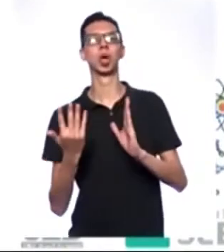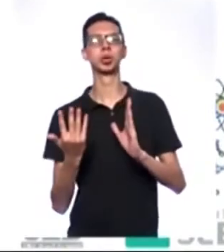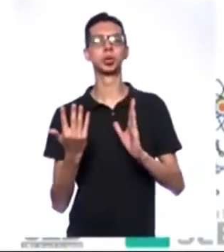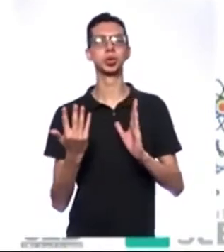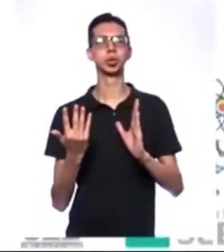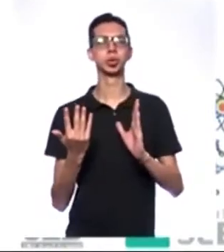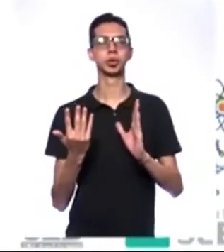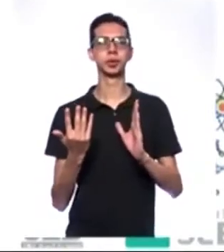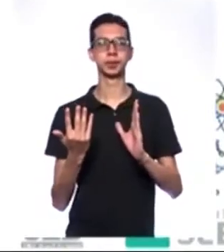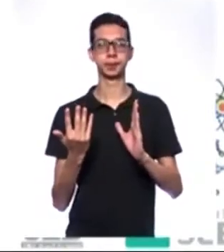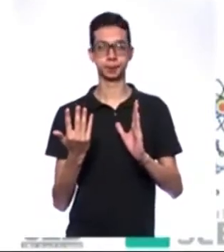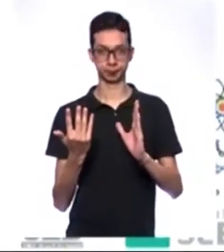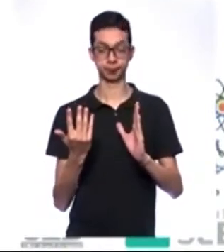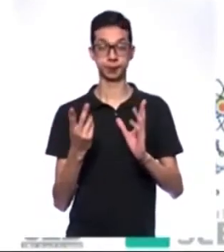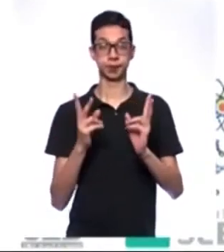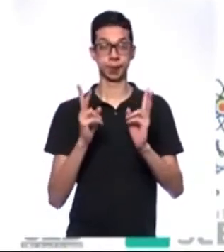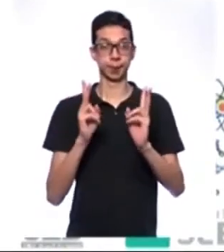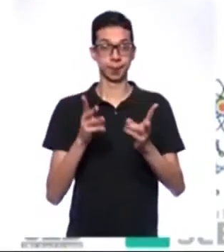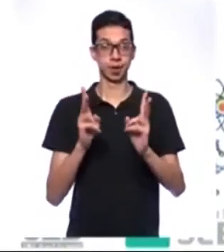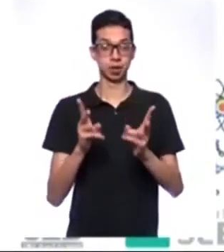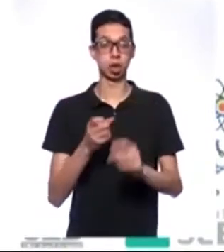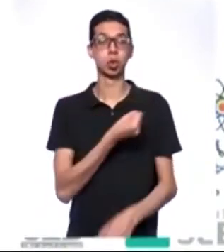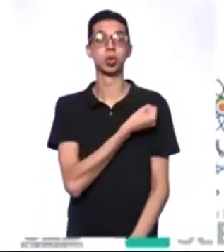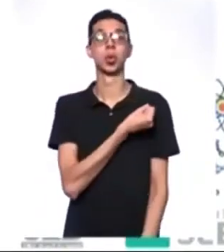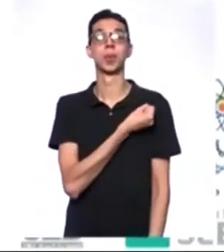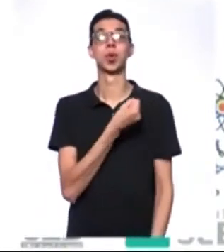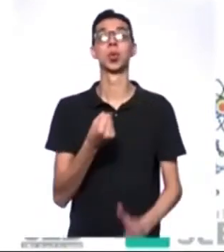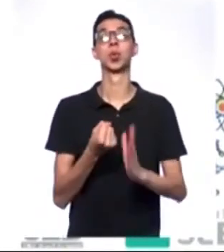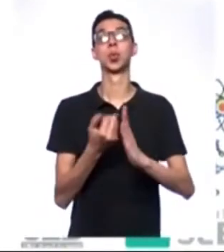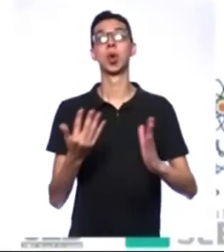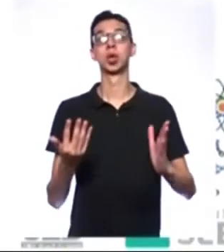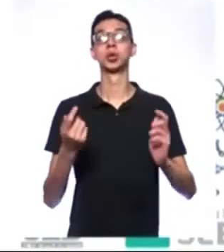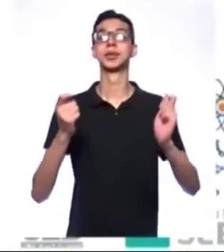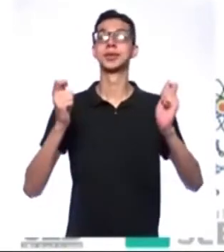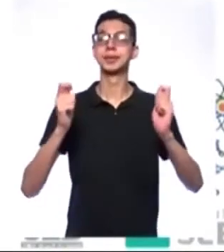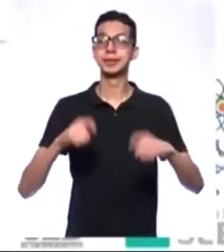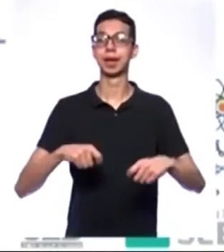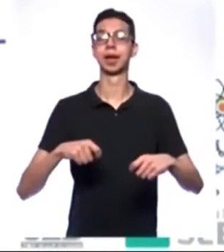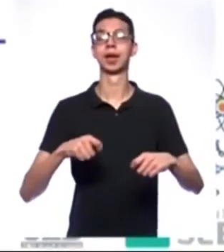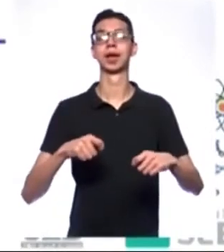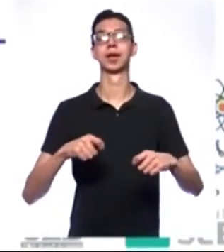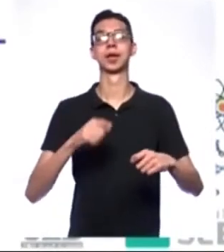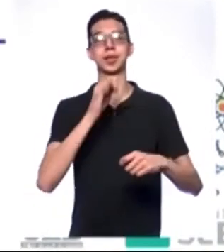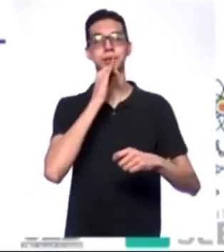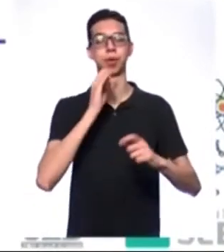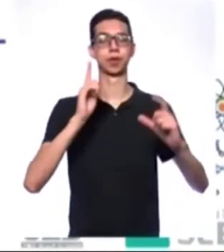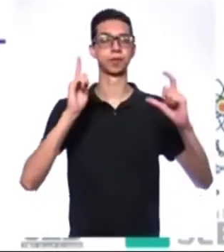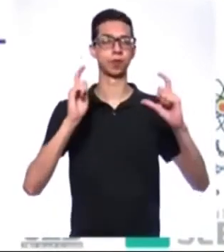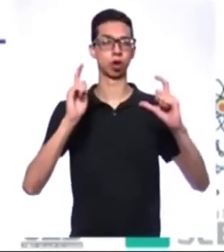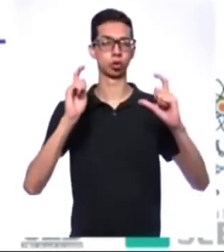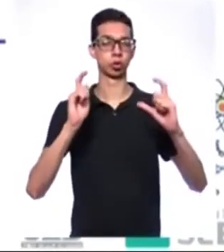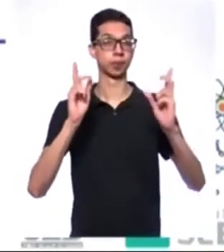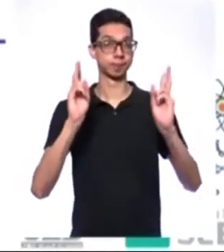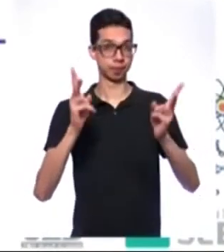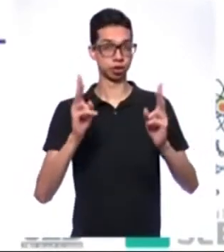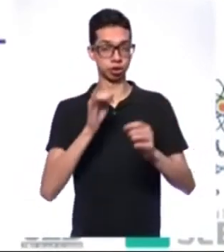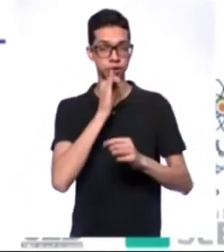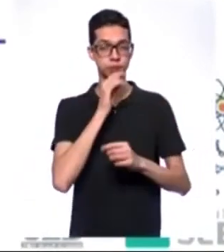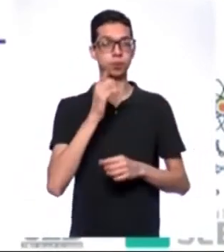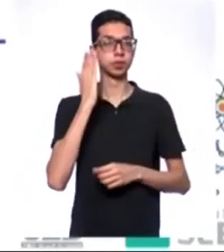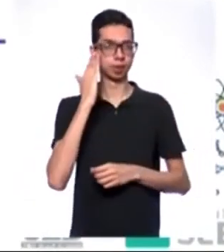mantida essa configuração o número de formas e que poderia se poderão se posicionar para foto faz isso